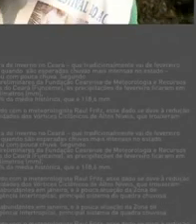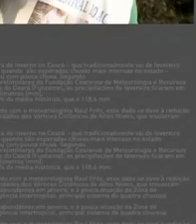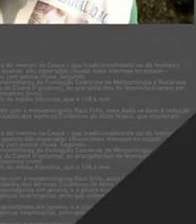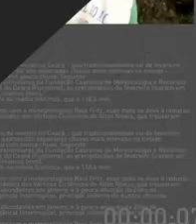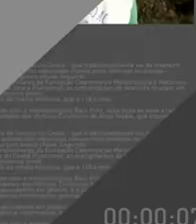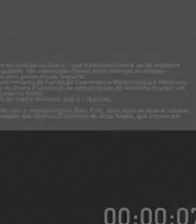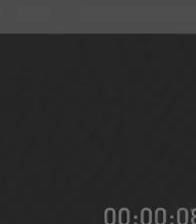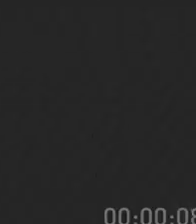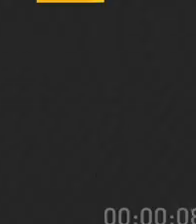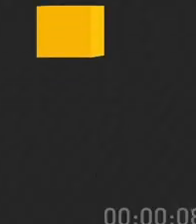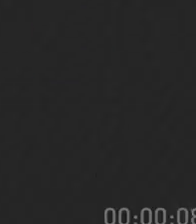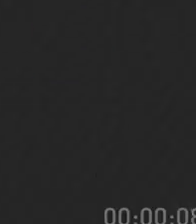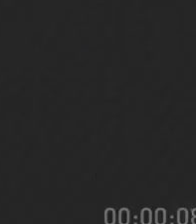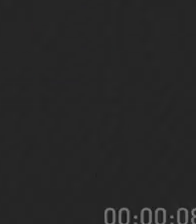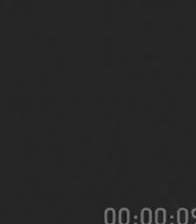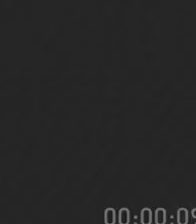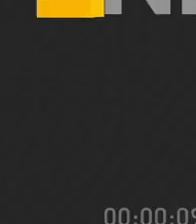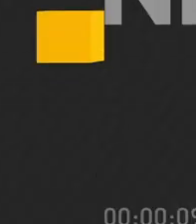ae